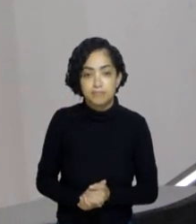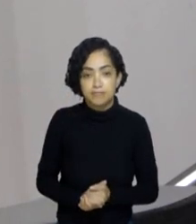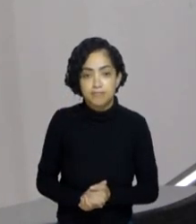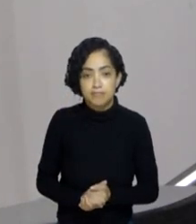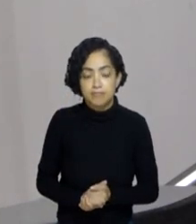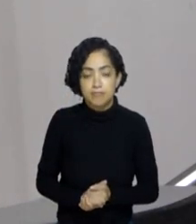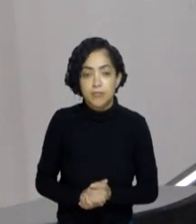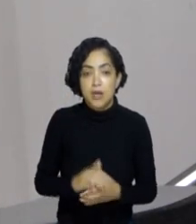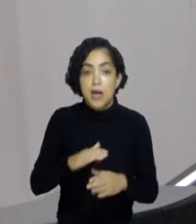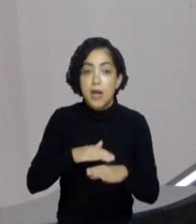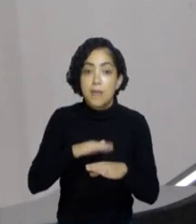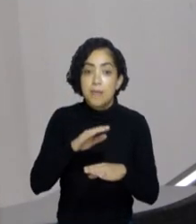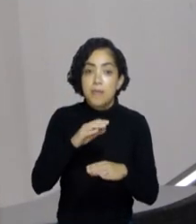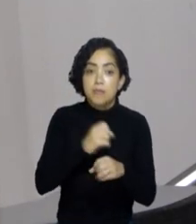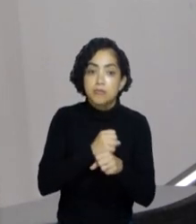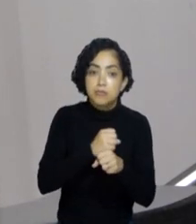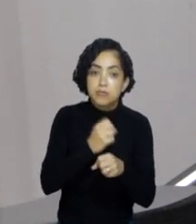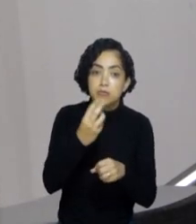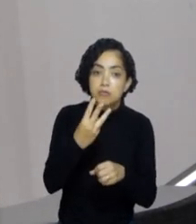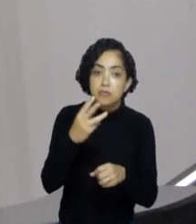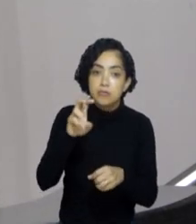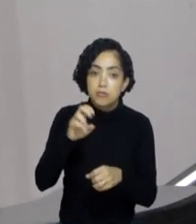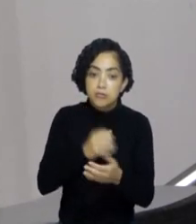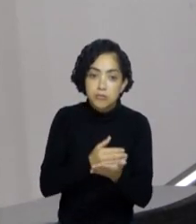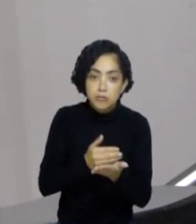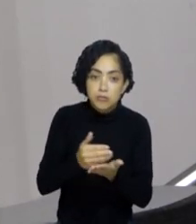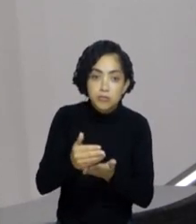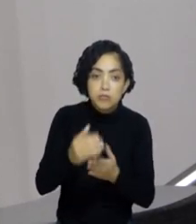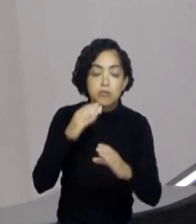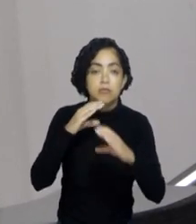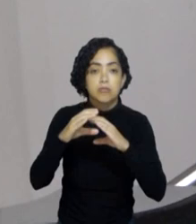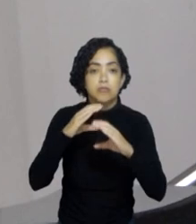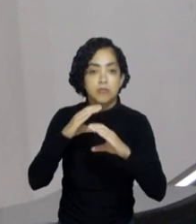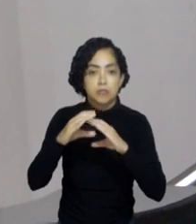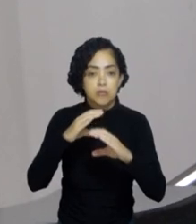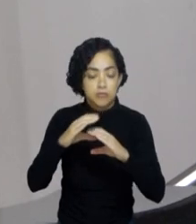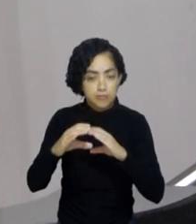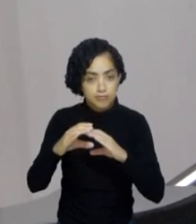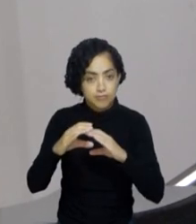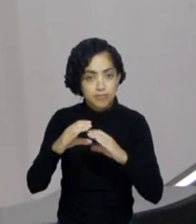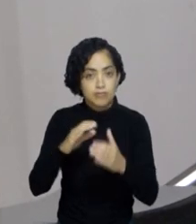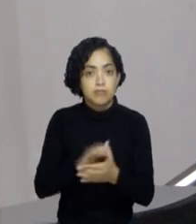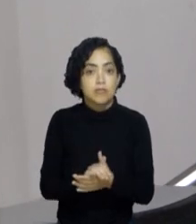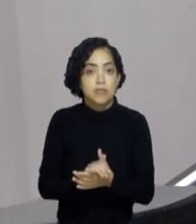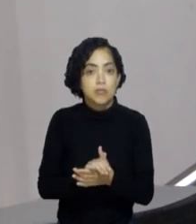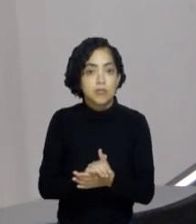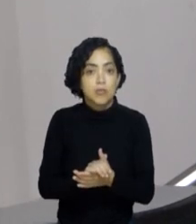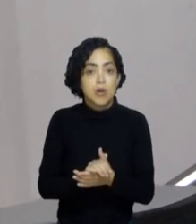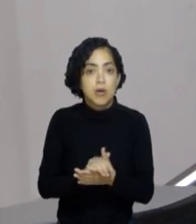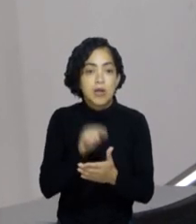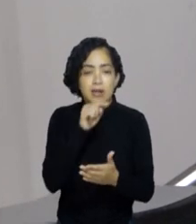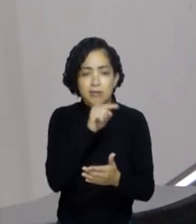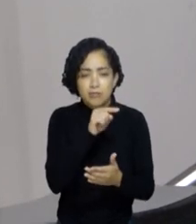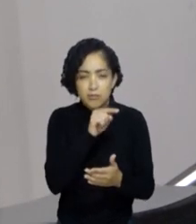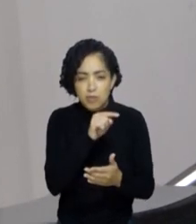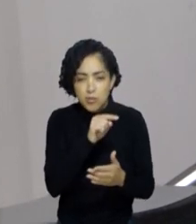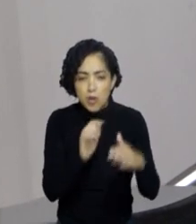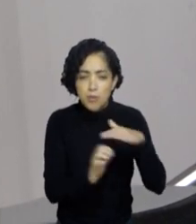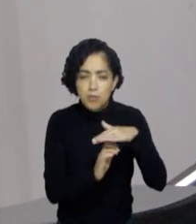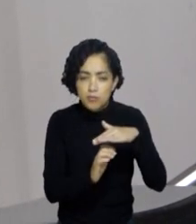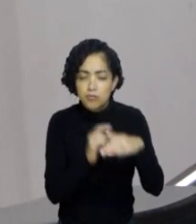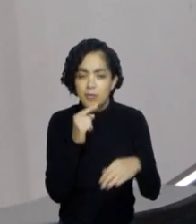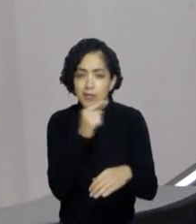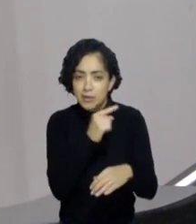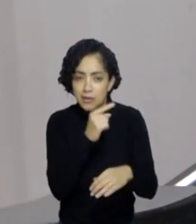mais de 35 anos, iniciamos a nossa jornada na comunicação a partir de uma pequena emissora lá no oeste de Santa